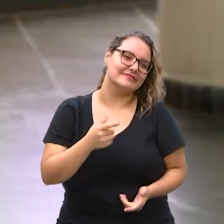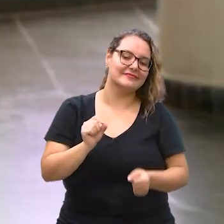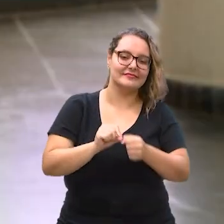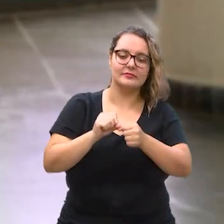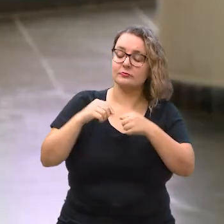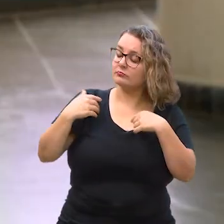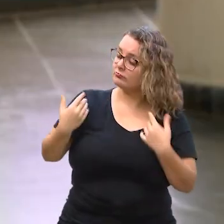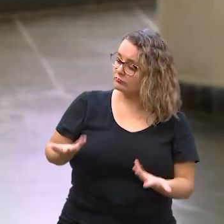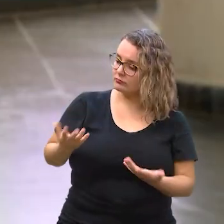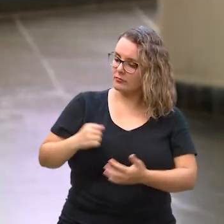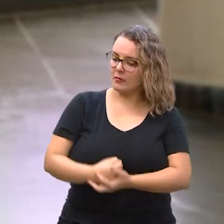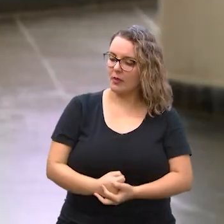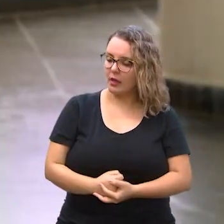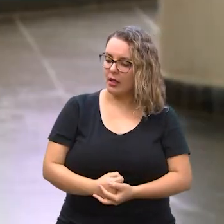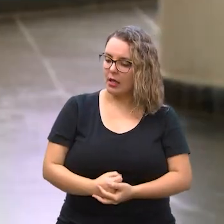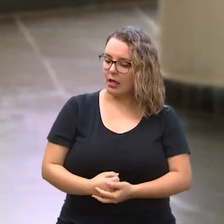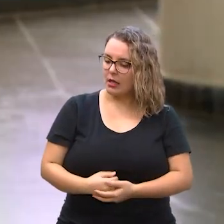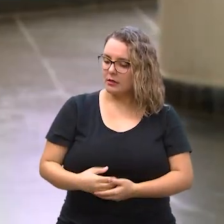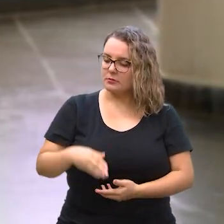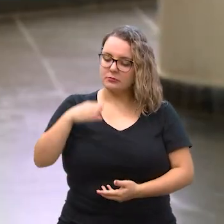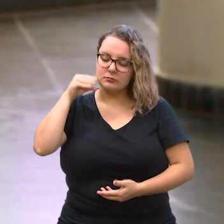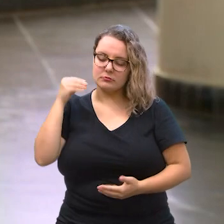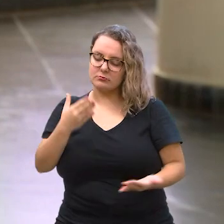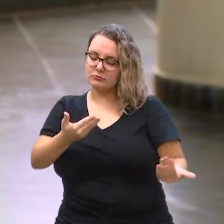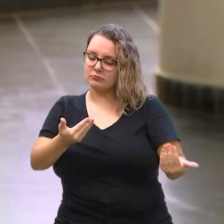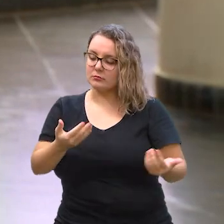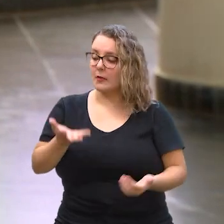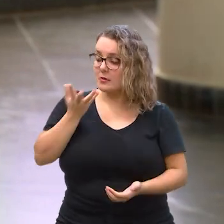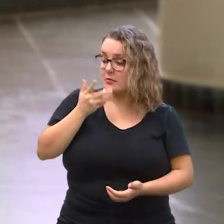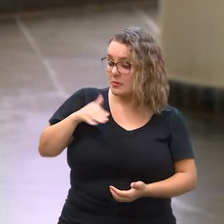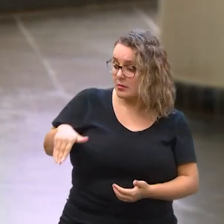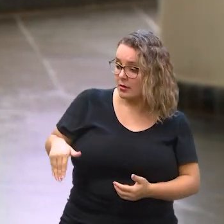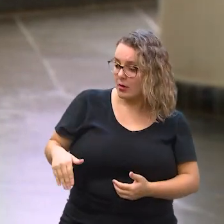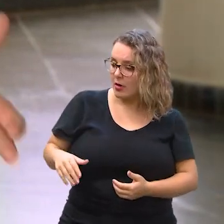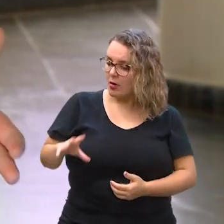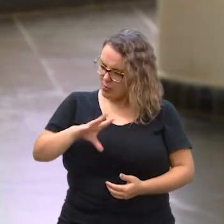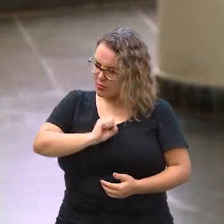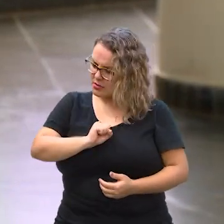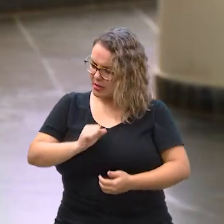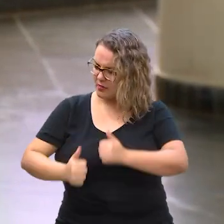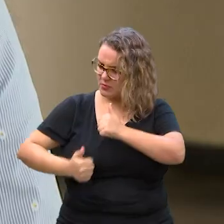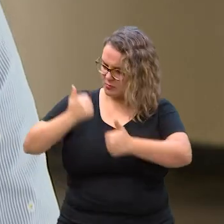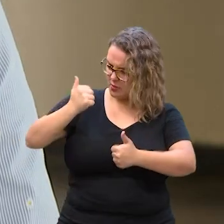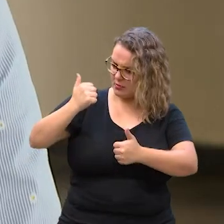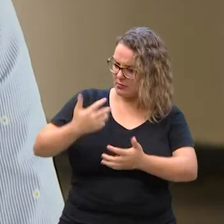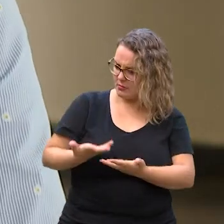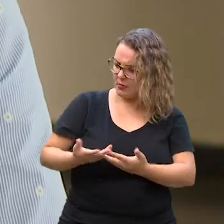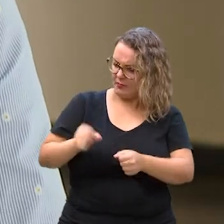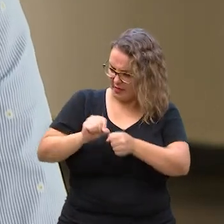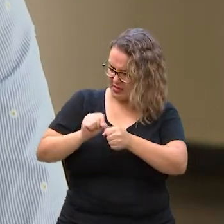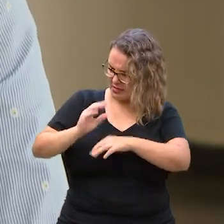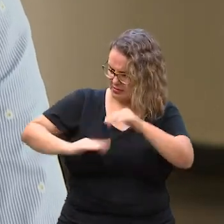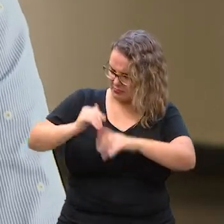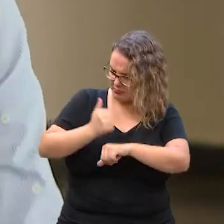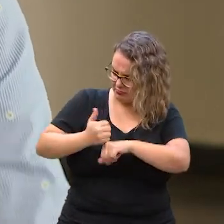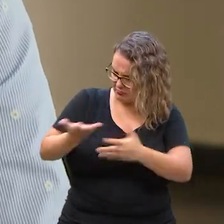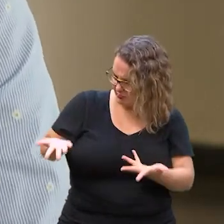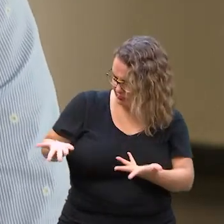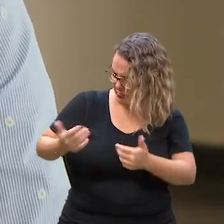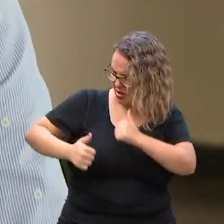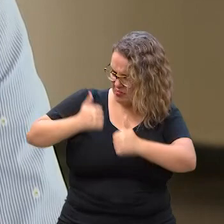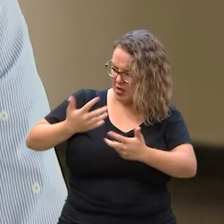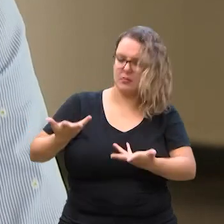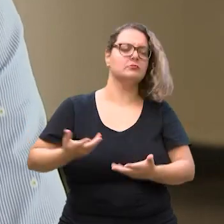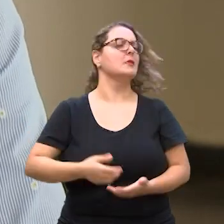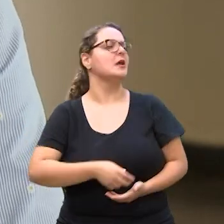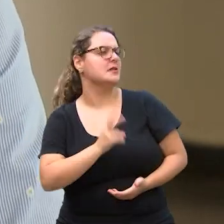E você, na sua adolescência, quando criança, gostava de esporte? Praticava algum esporte? Eu sempre gostei muito de assistir,